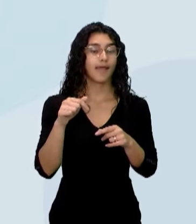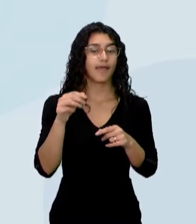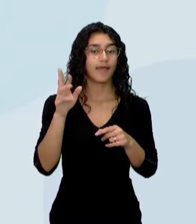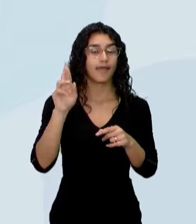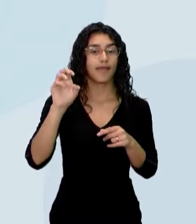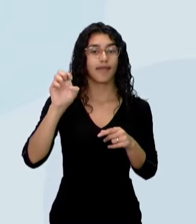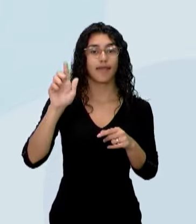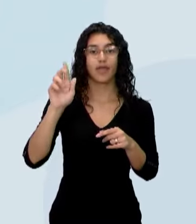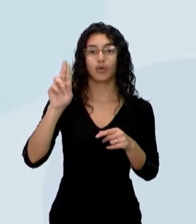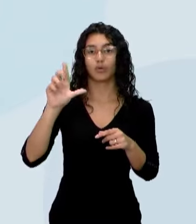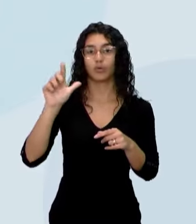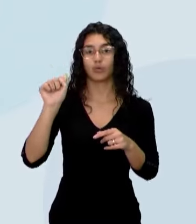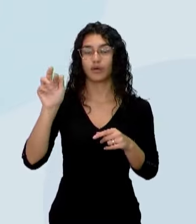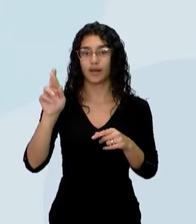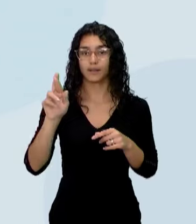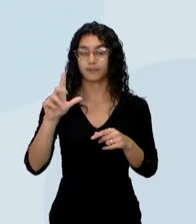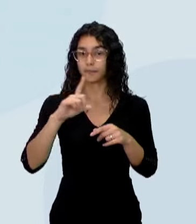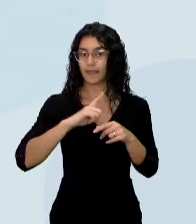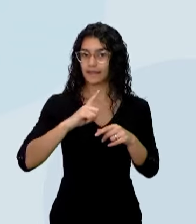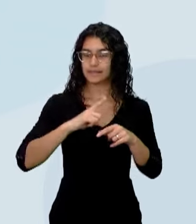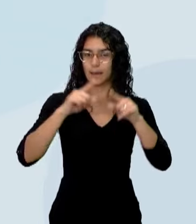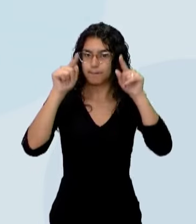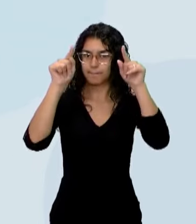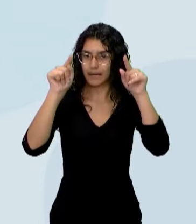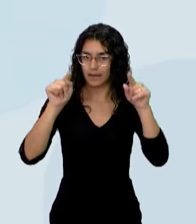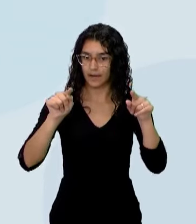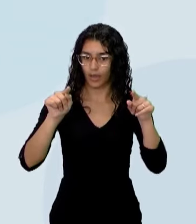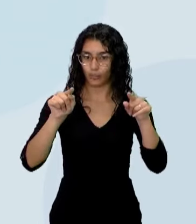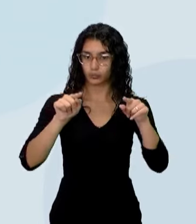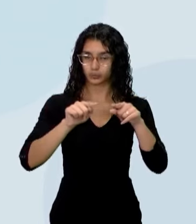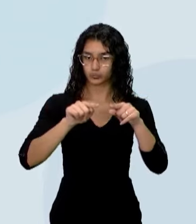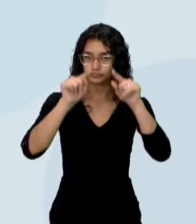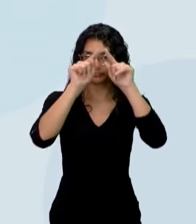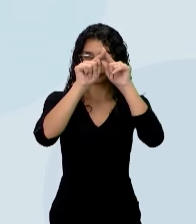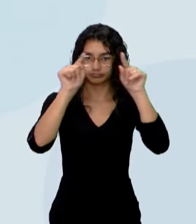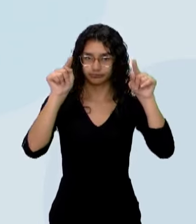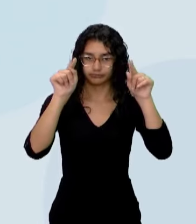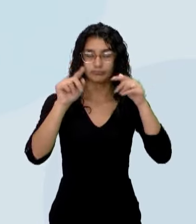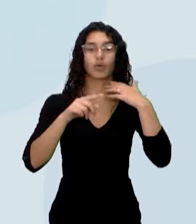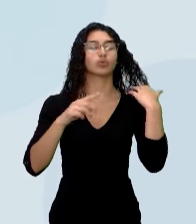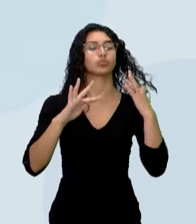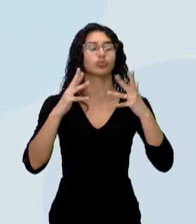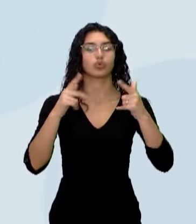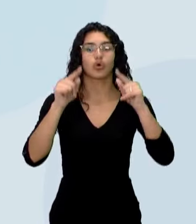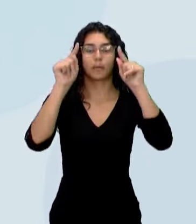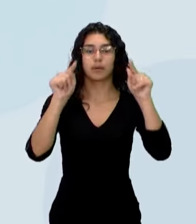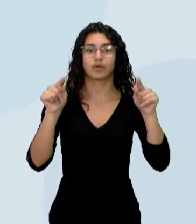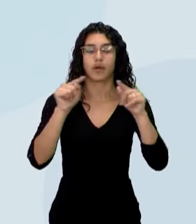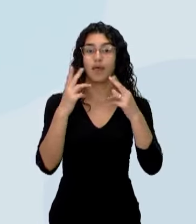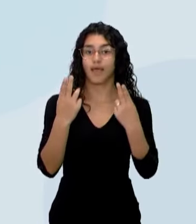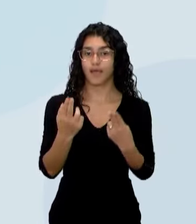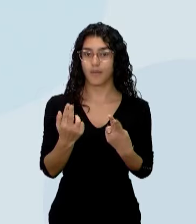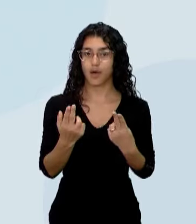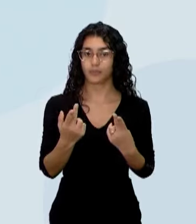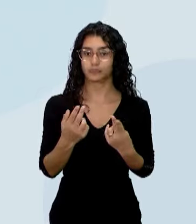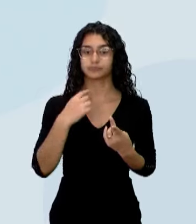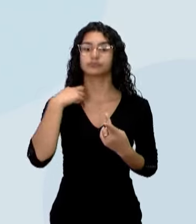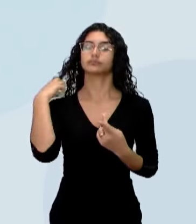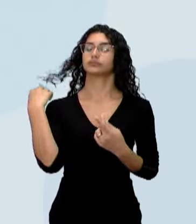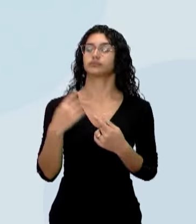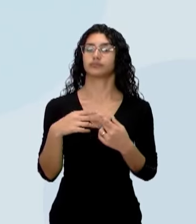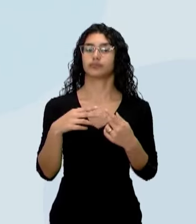elas têm lados congruentes e também os ângulos, tá? Então todos os ângulos são iguais, né? Os ângulos